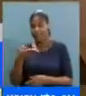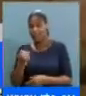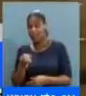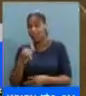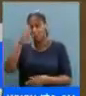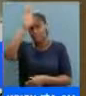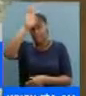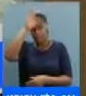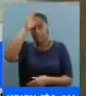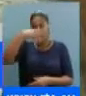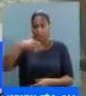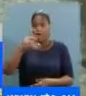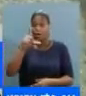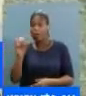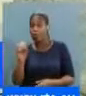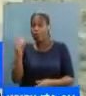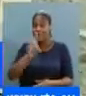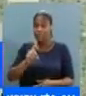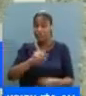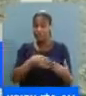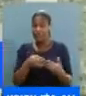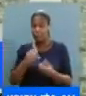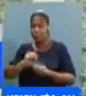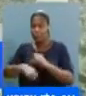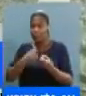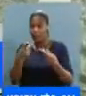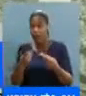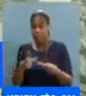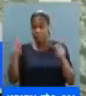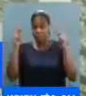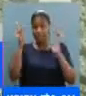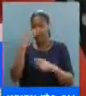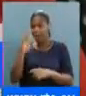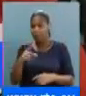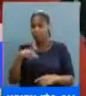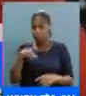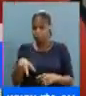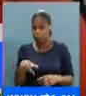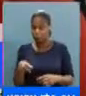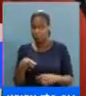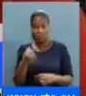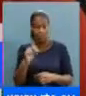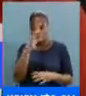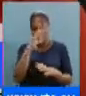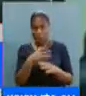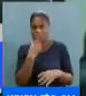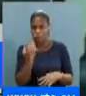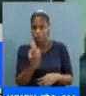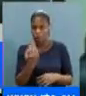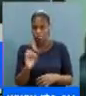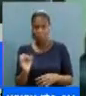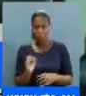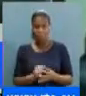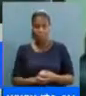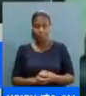1970 do Papa Paulo VI aos líderes dos movimentos da libertação de África portuguesa não foi um ato isolado. Na